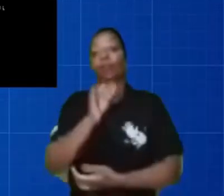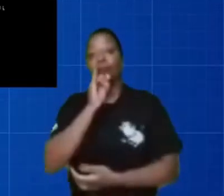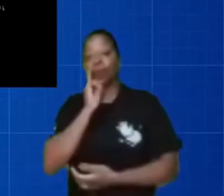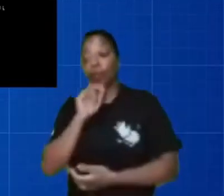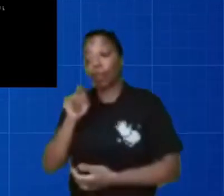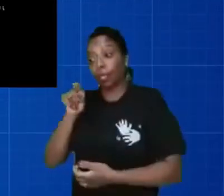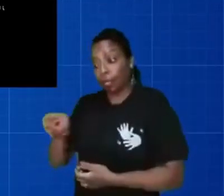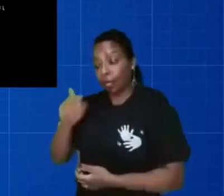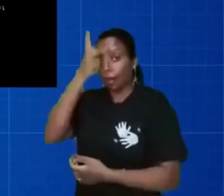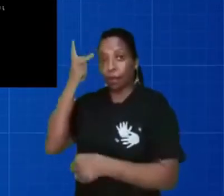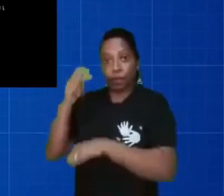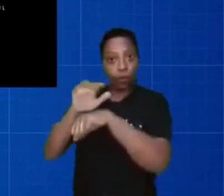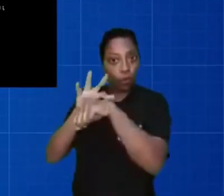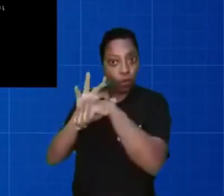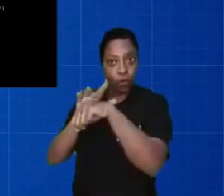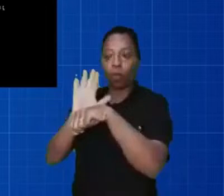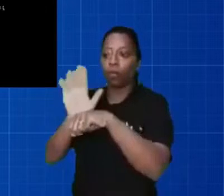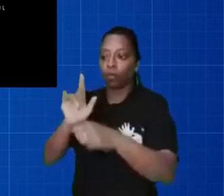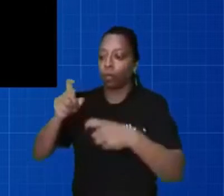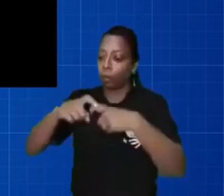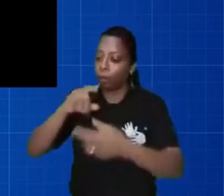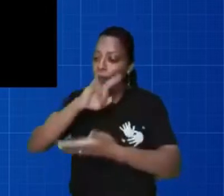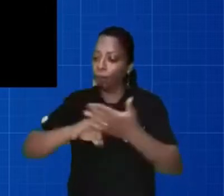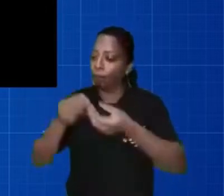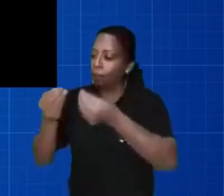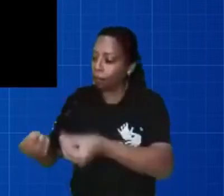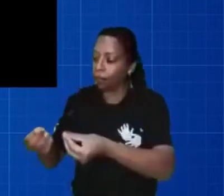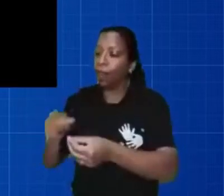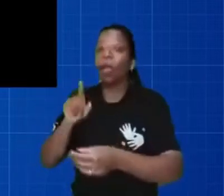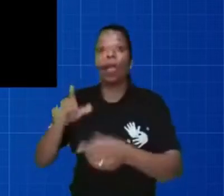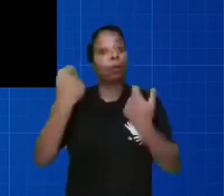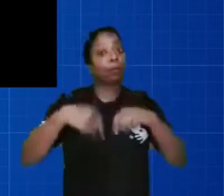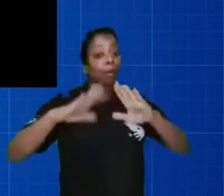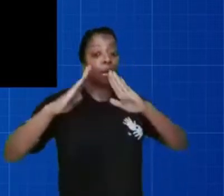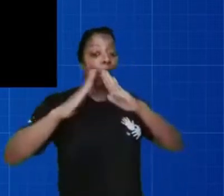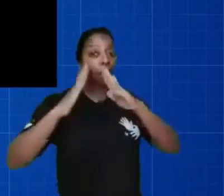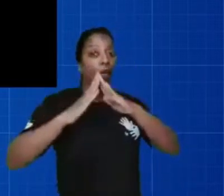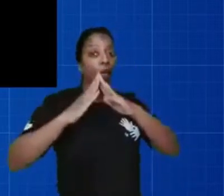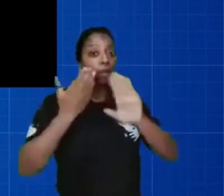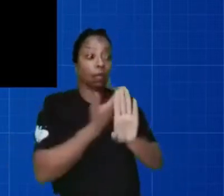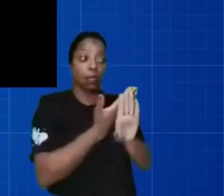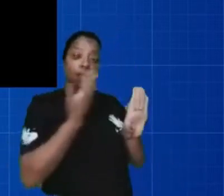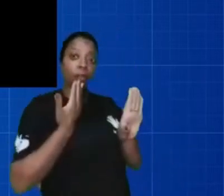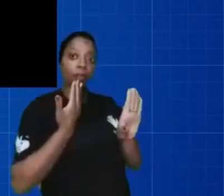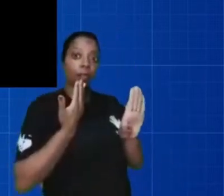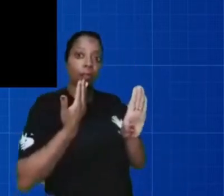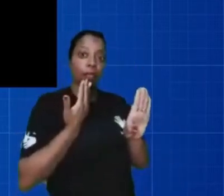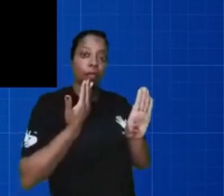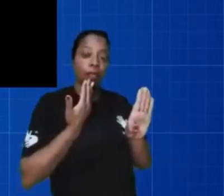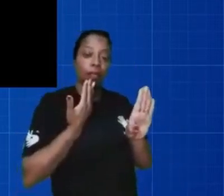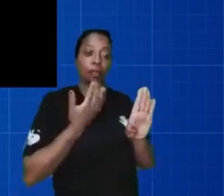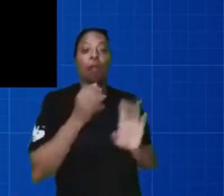isolamento, né? Então, hoje a gente já sabe, né, que a partir do momento que eu identifico a lesão e a partir da